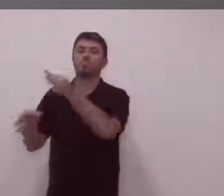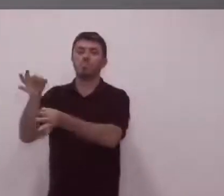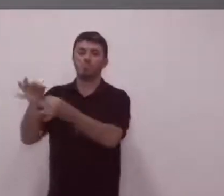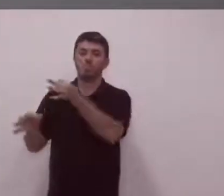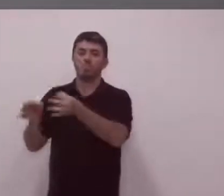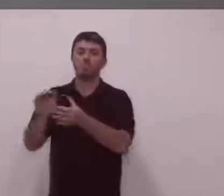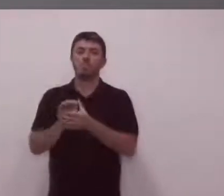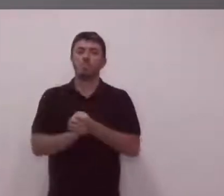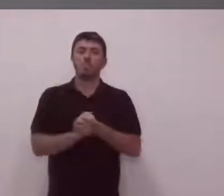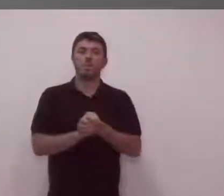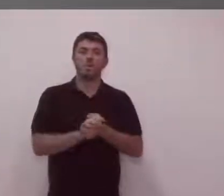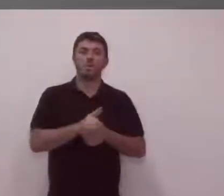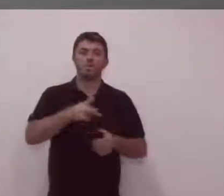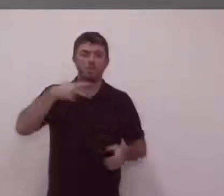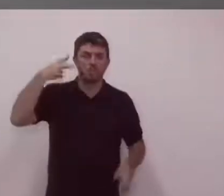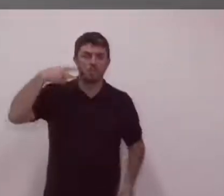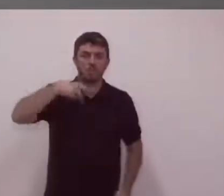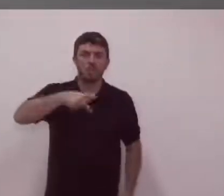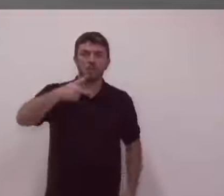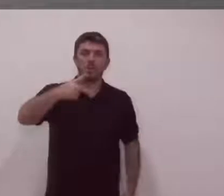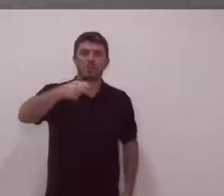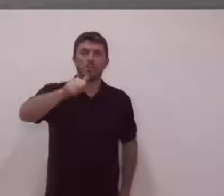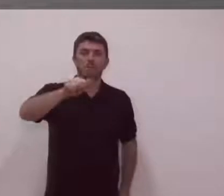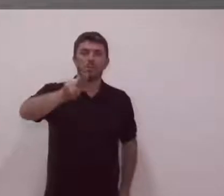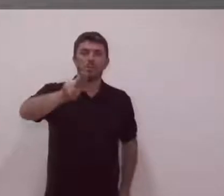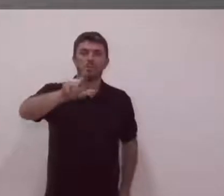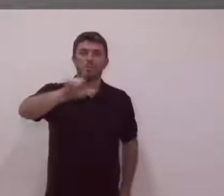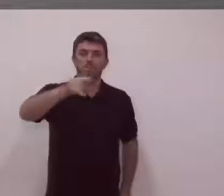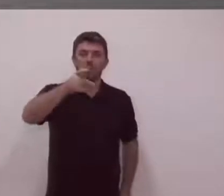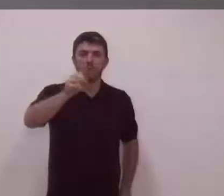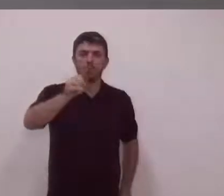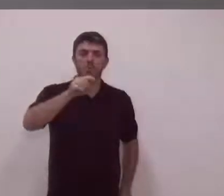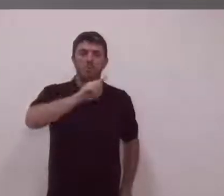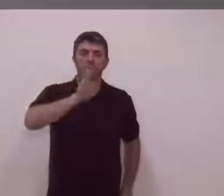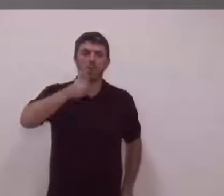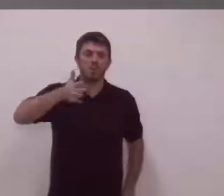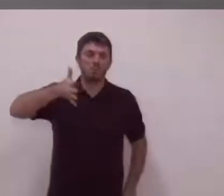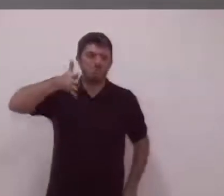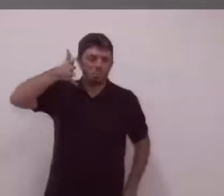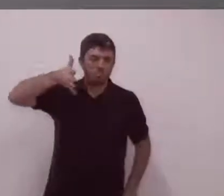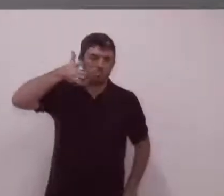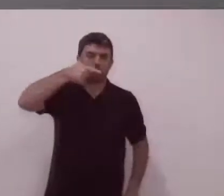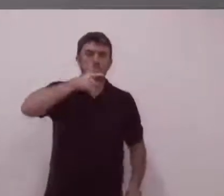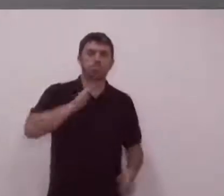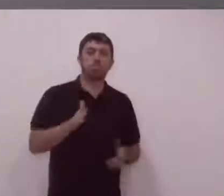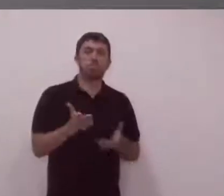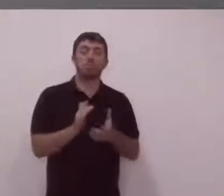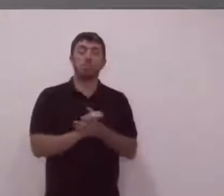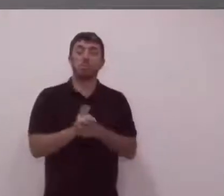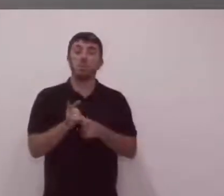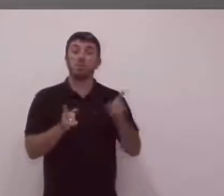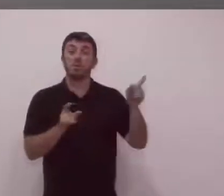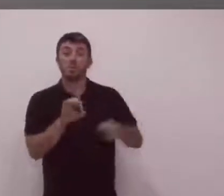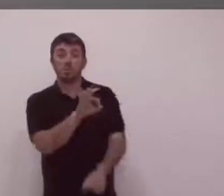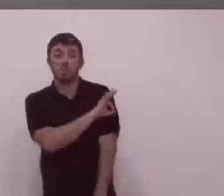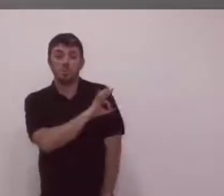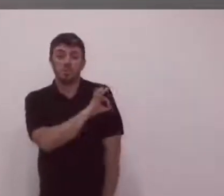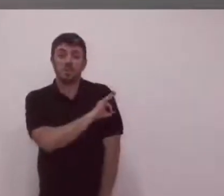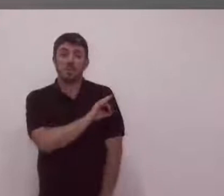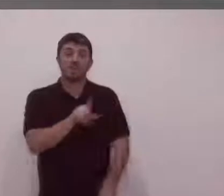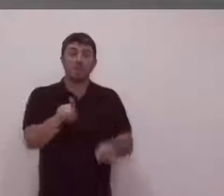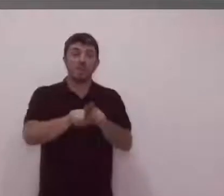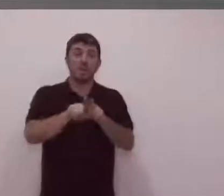Paulinho que me antecedeu já se manifestou provavelmente aí o prefeito e também o ex-secretário à época